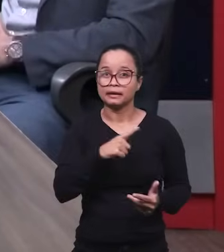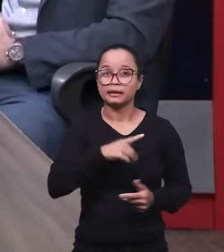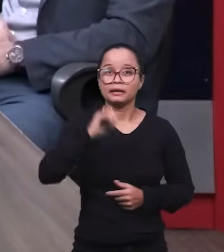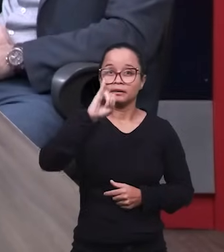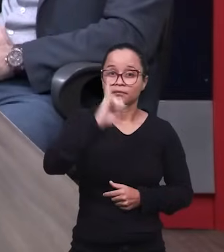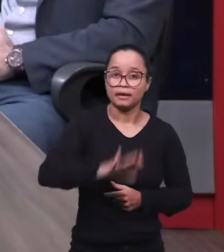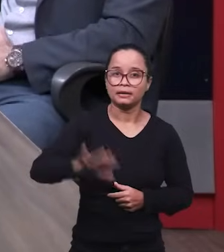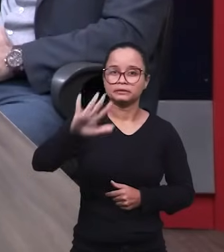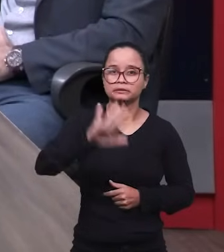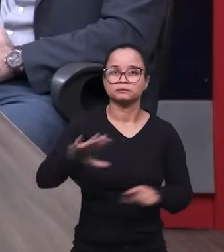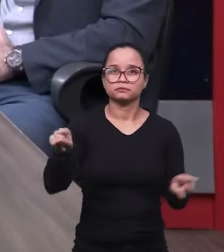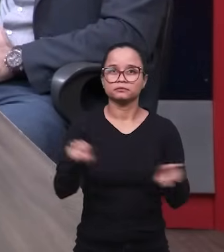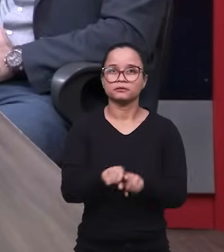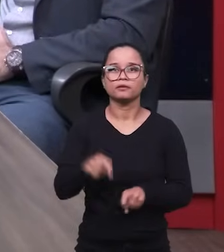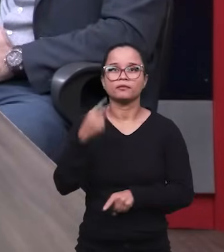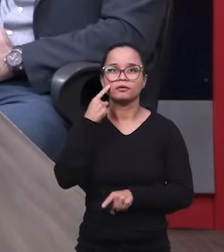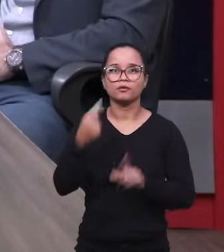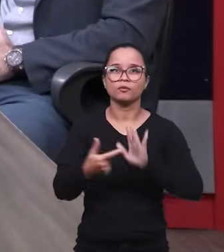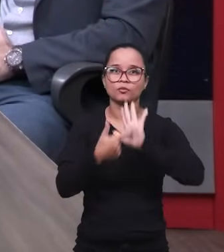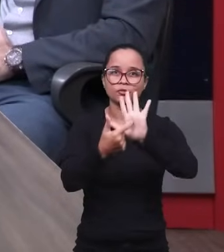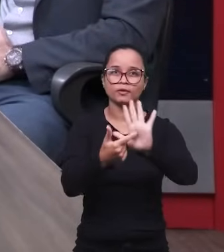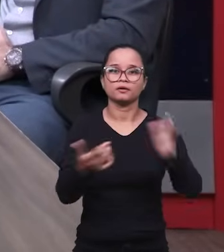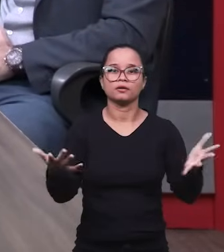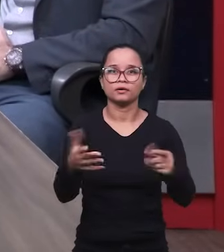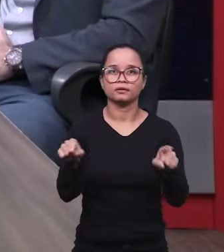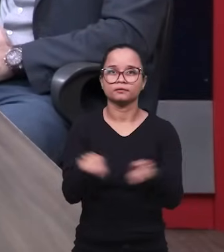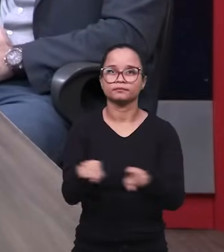vai ser mostrada também,